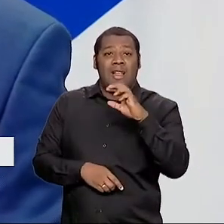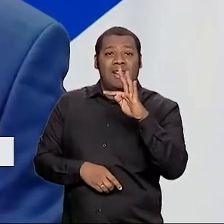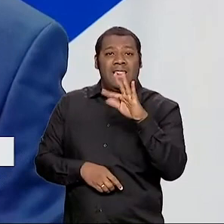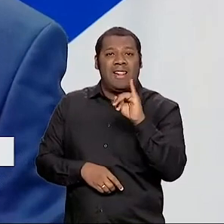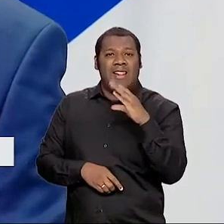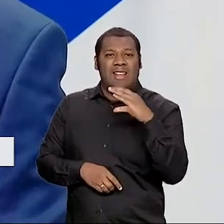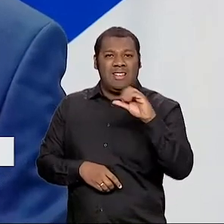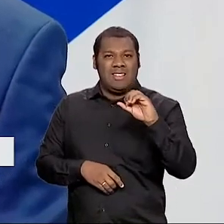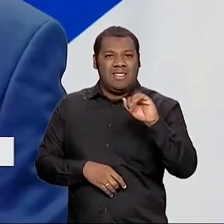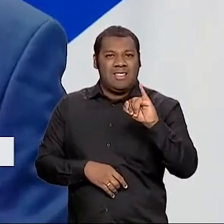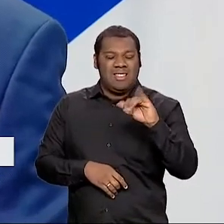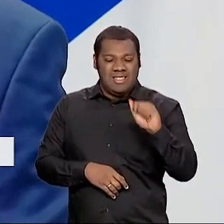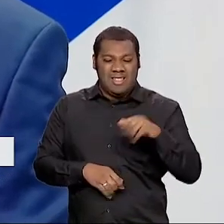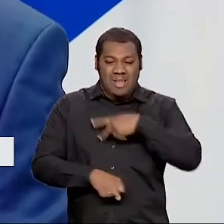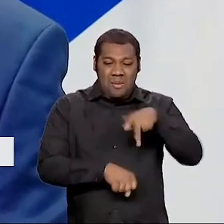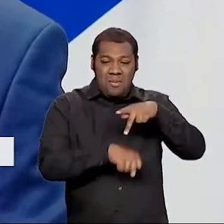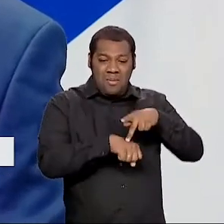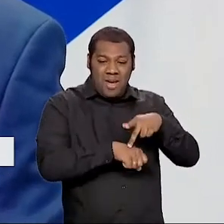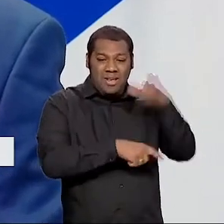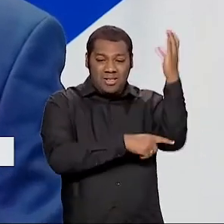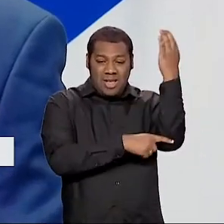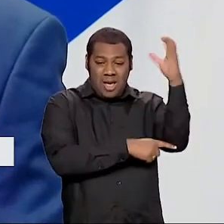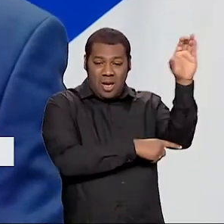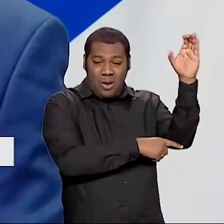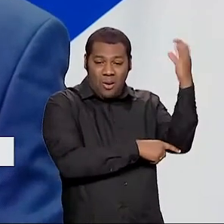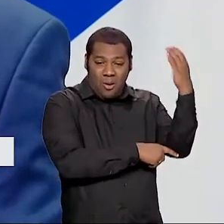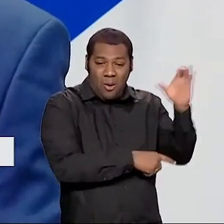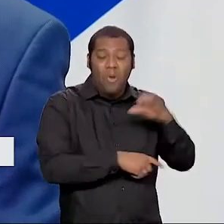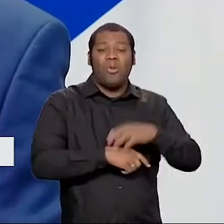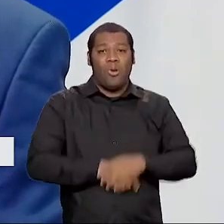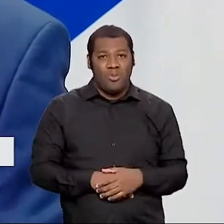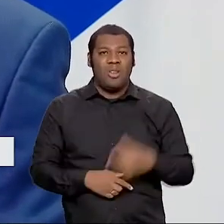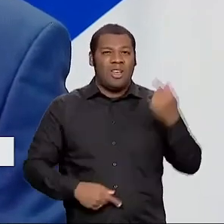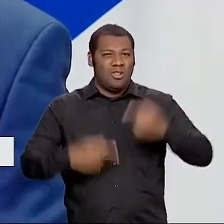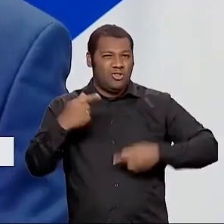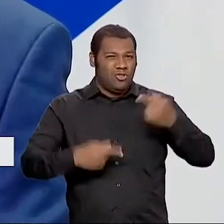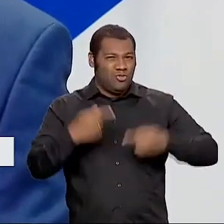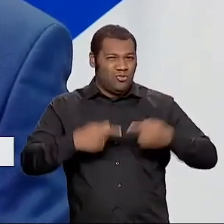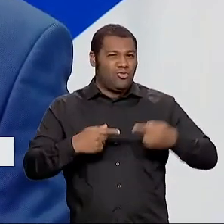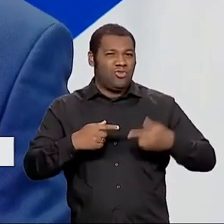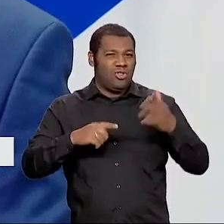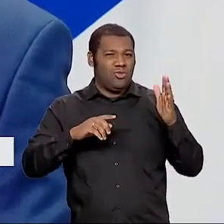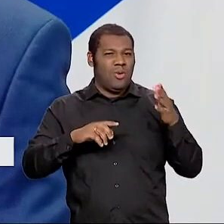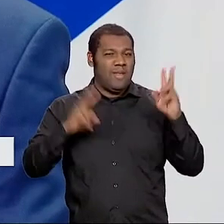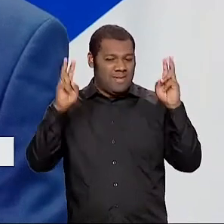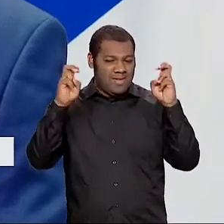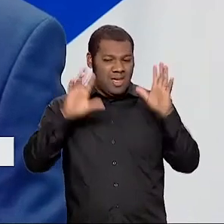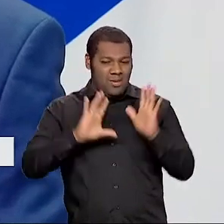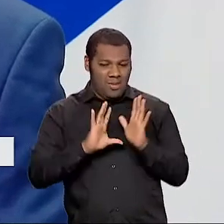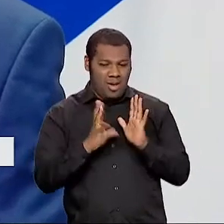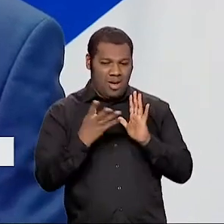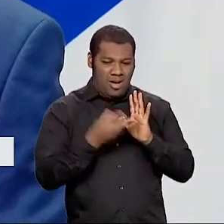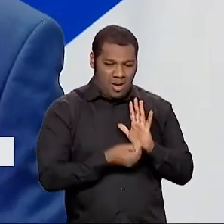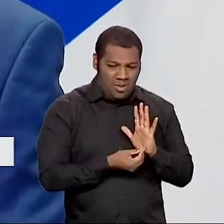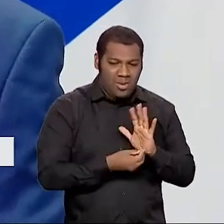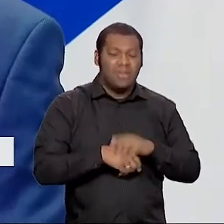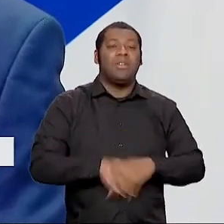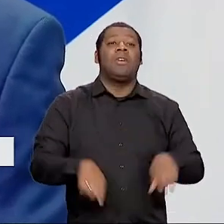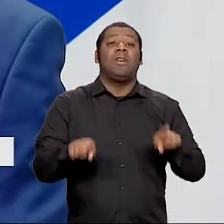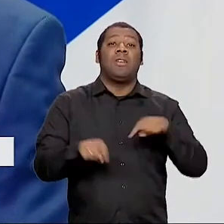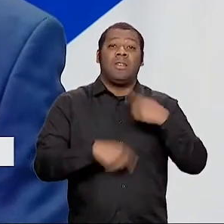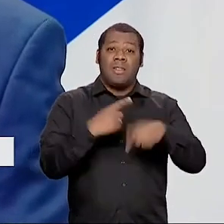discutir a questão da Amazônia. Depois nós temos em julho a CELAC, que será em